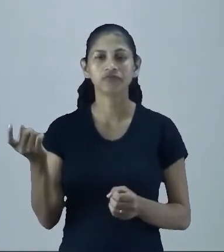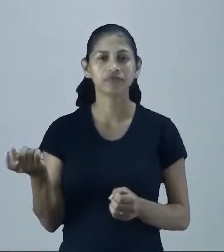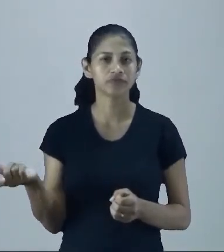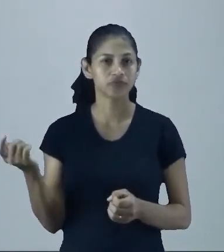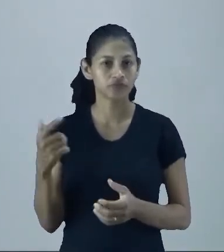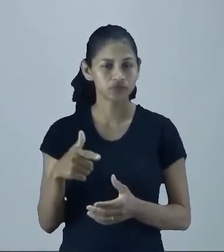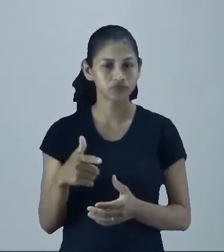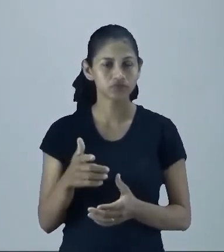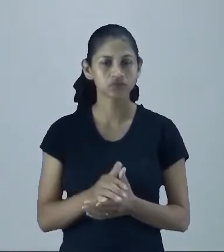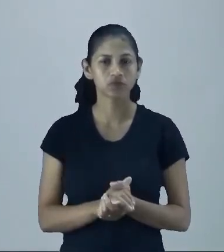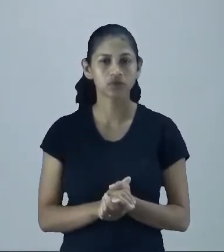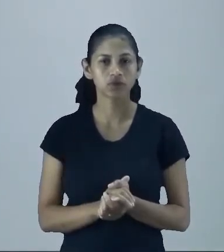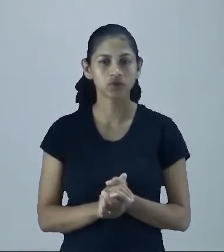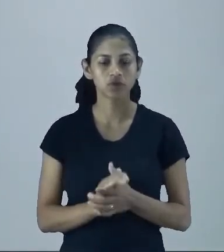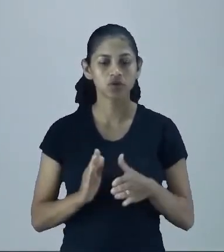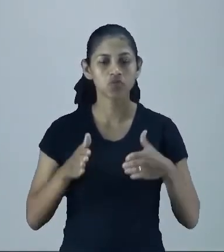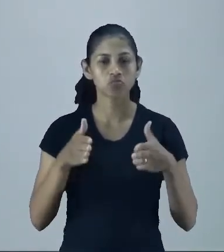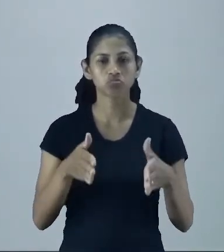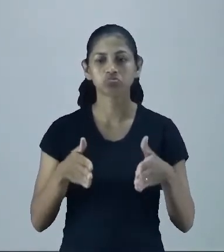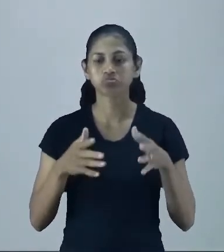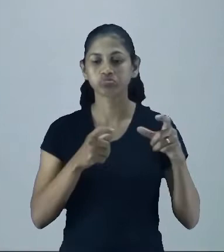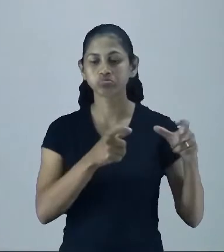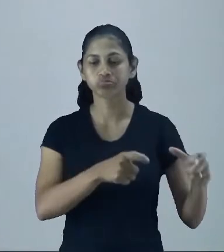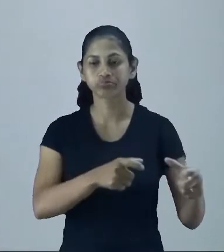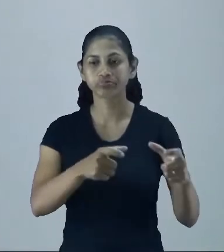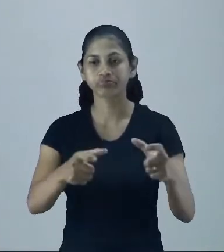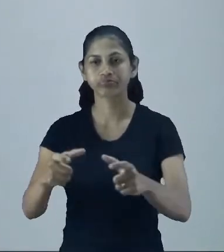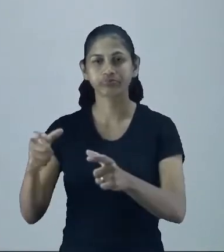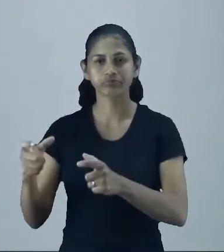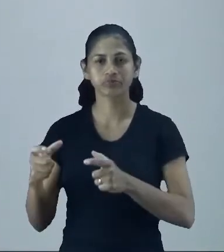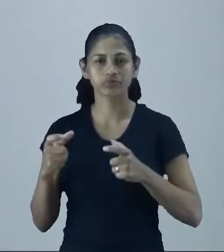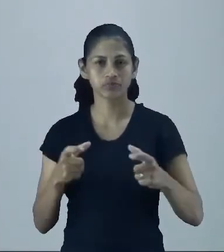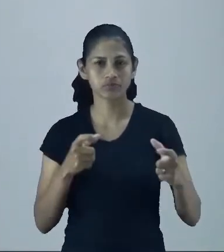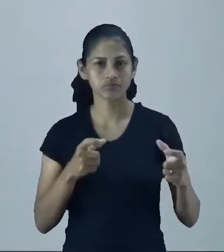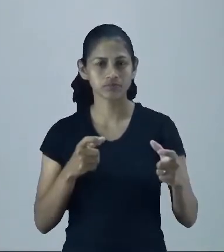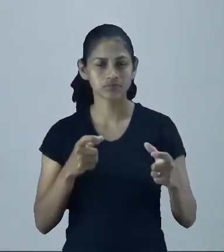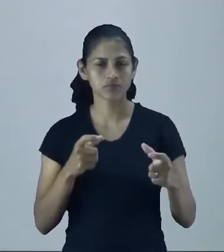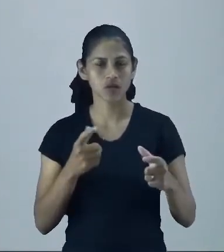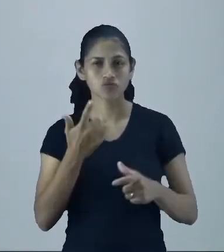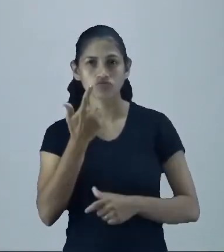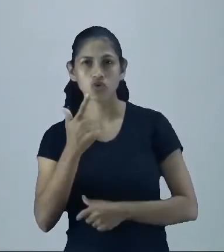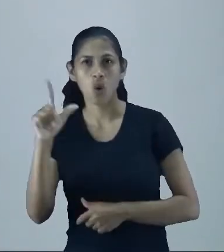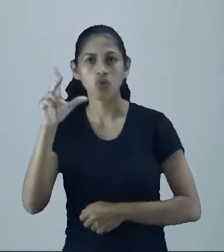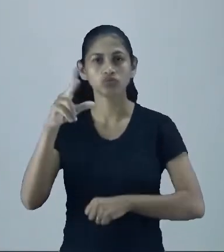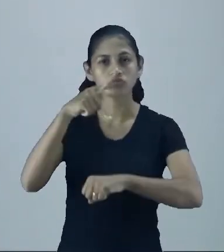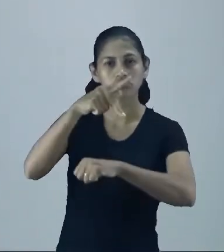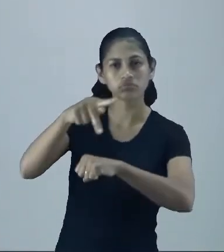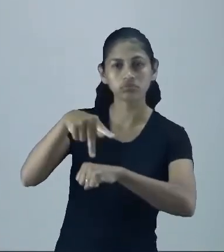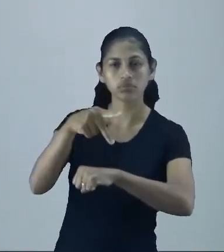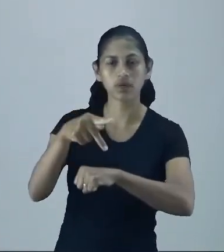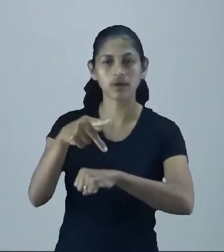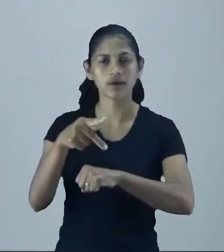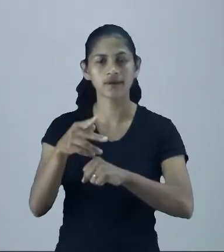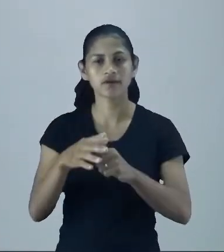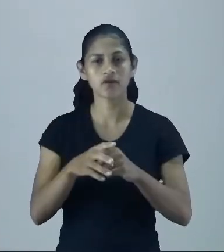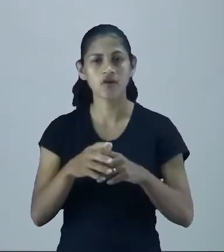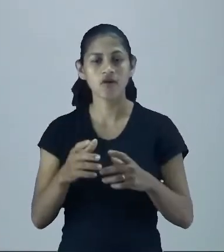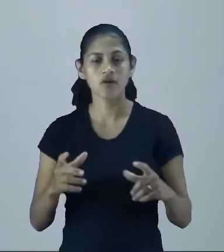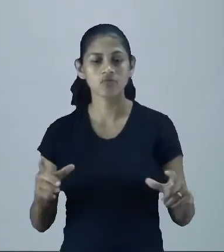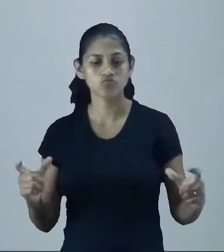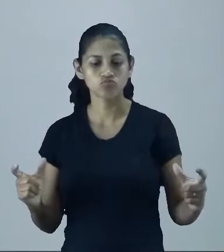foram ocupando o Brasil, houve a miscigenação, a mistura. O povo, aí eles foram diminuindo a